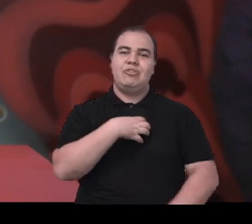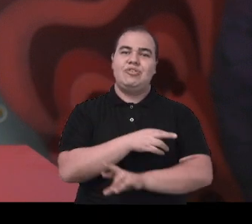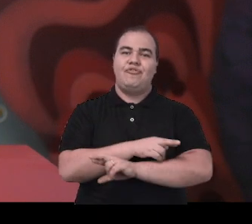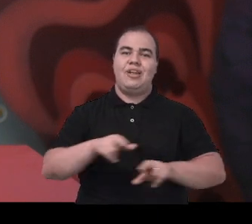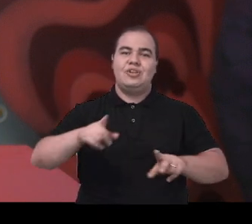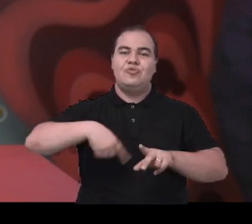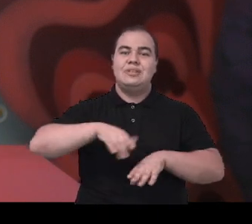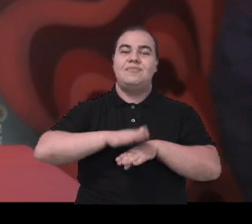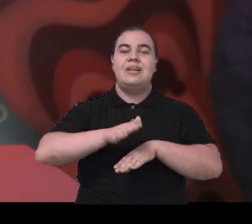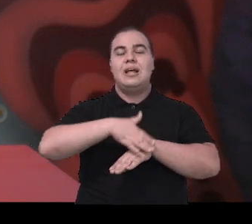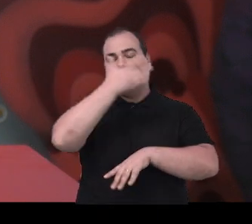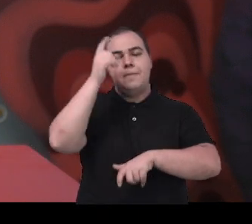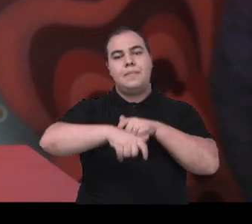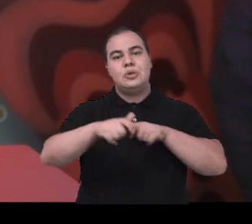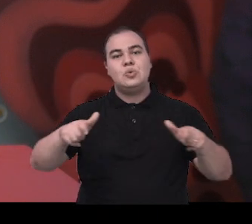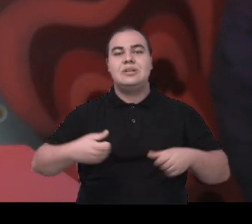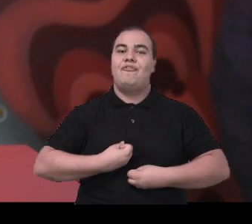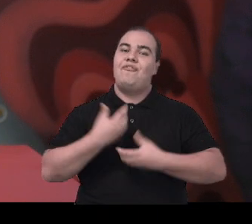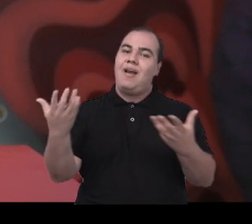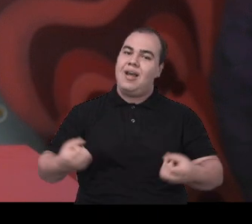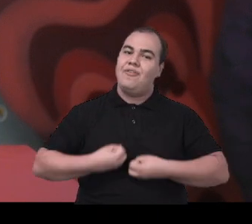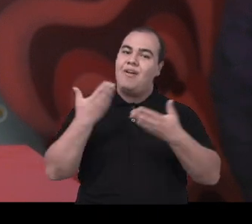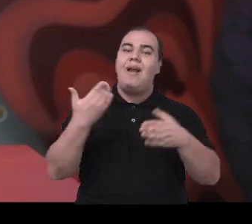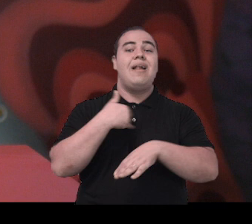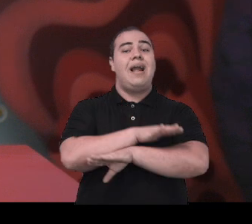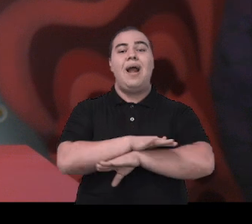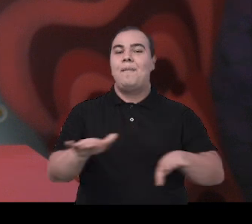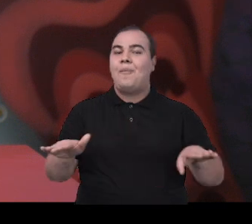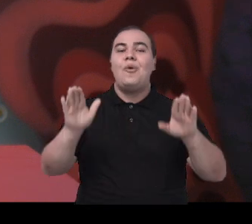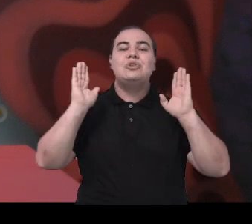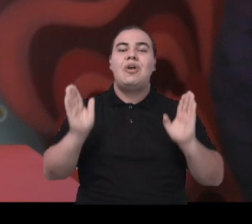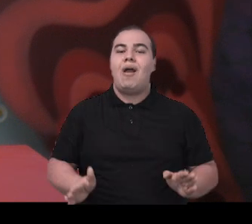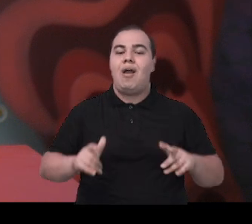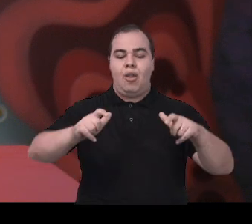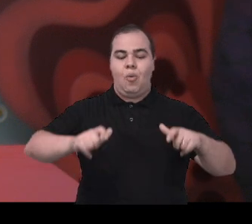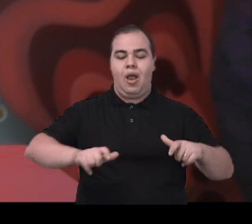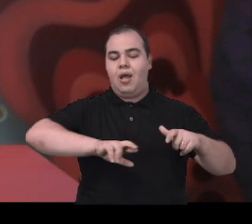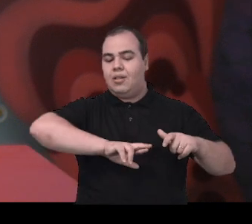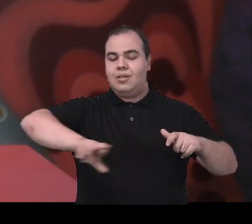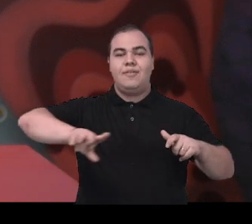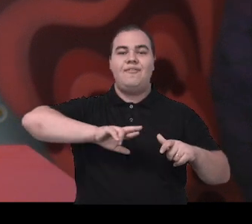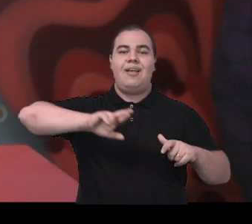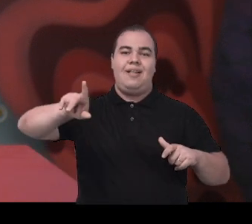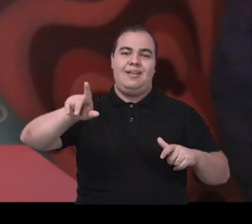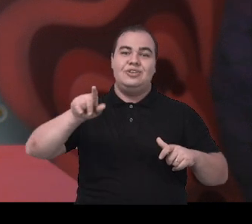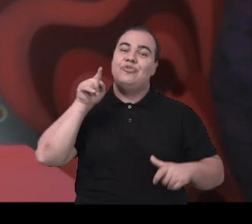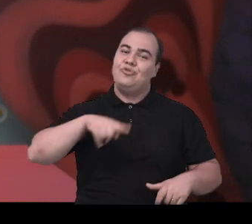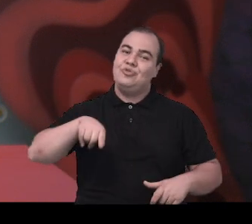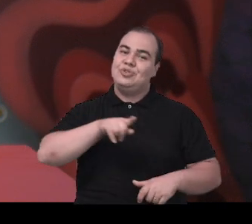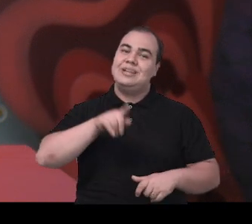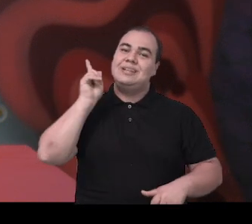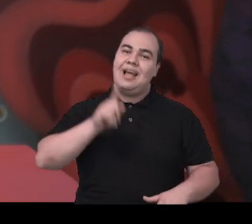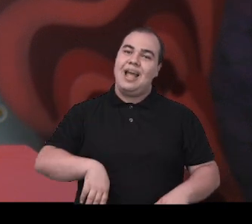vocês estão fazendo que as pessoas falem e acabou, já é uma outra posição. Vocês fazem parte